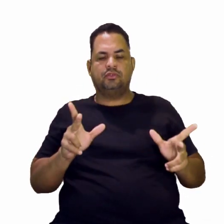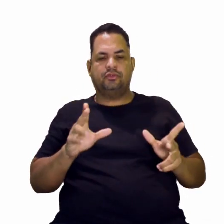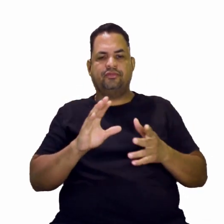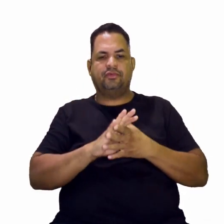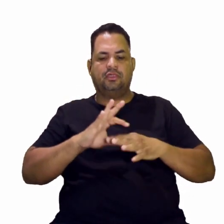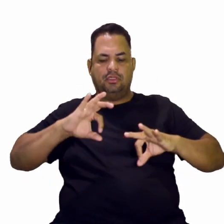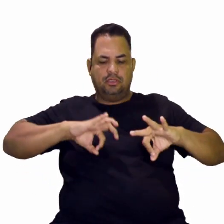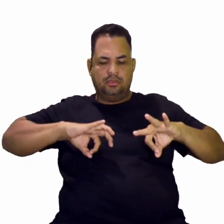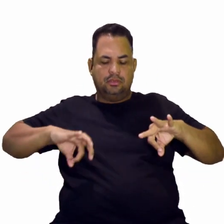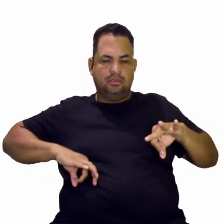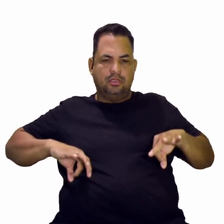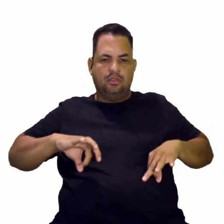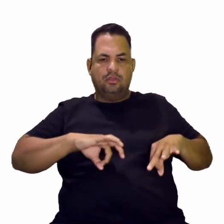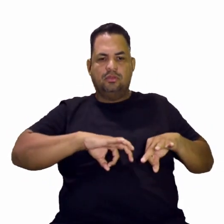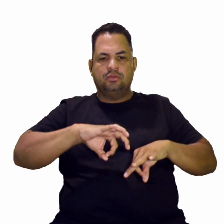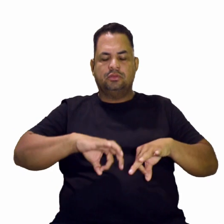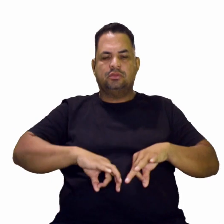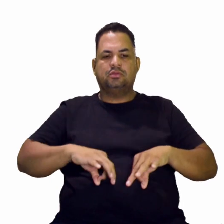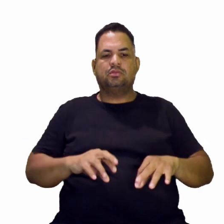da onça.